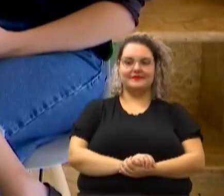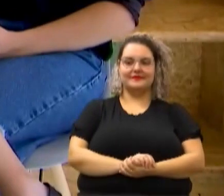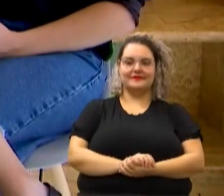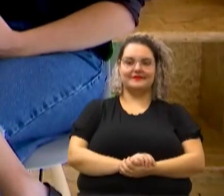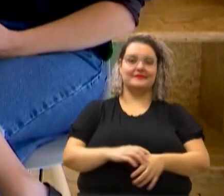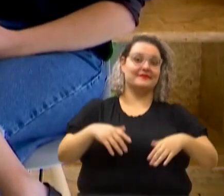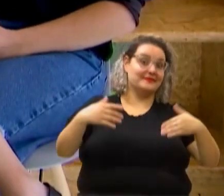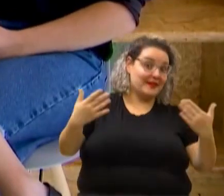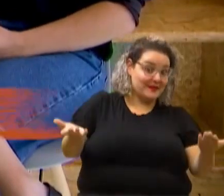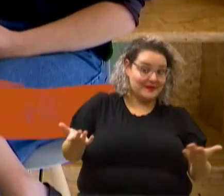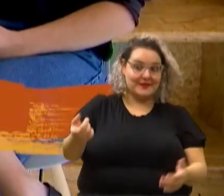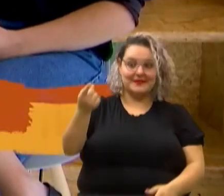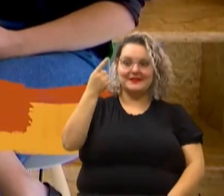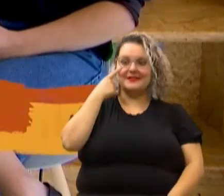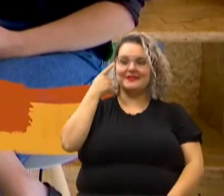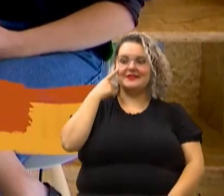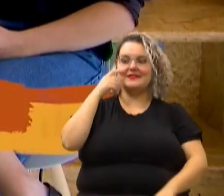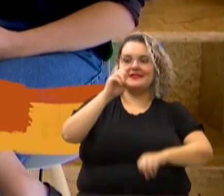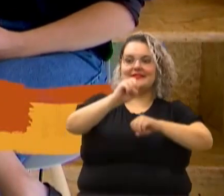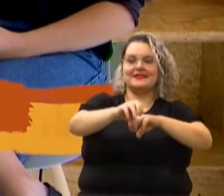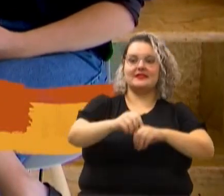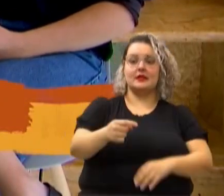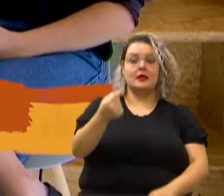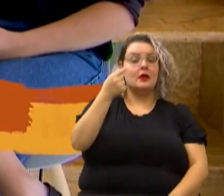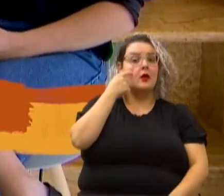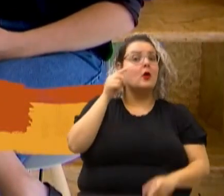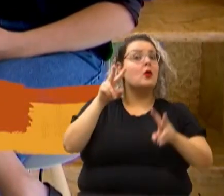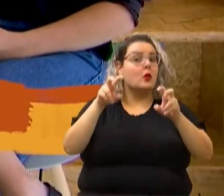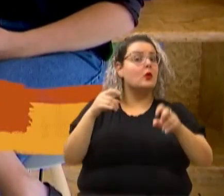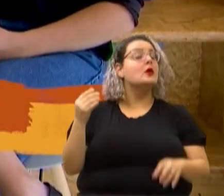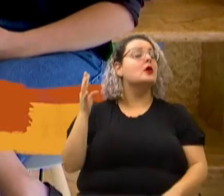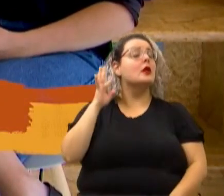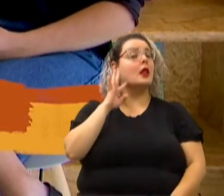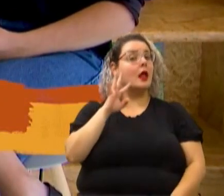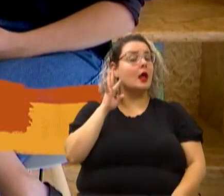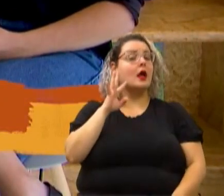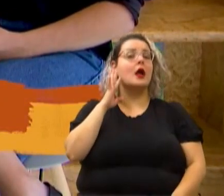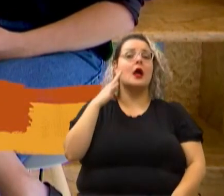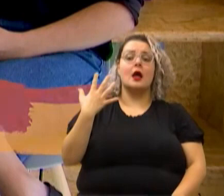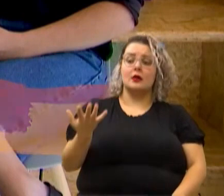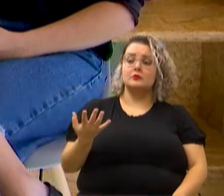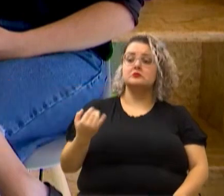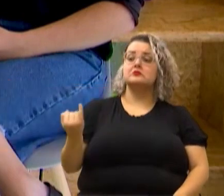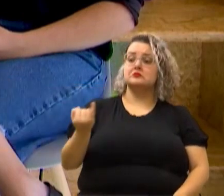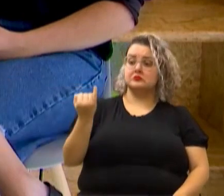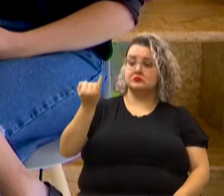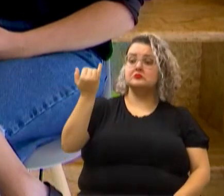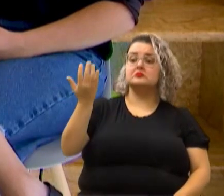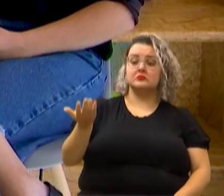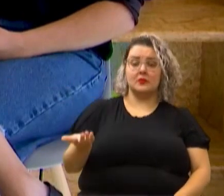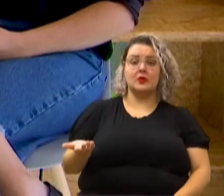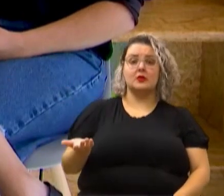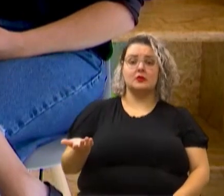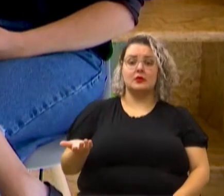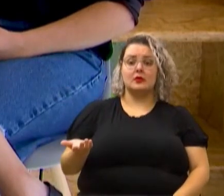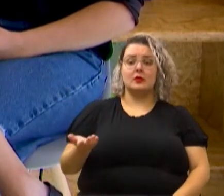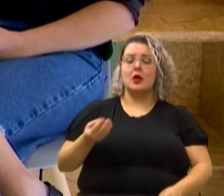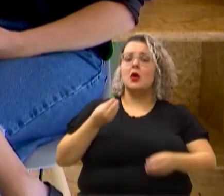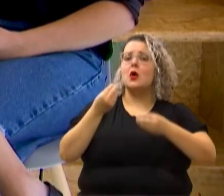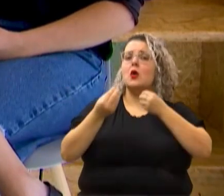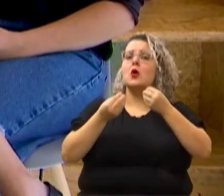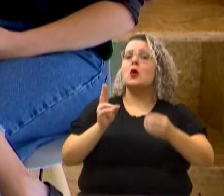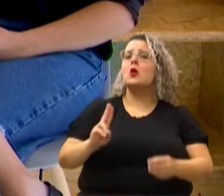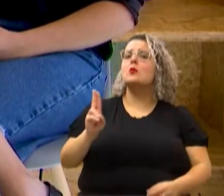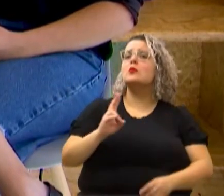bom é o quadro de olho na educação e olha hoje um assunto bem bacana bem interessante como